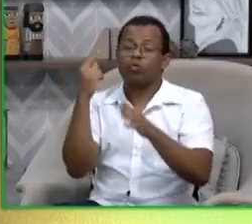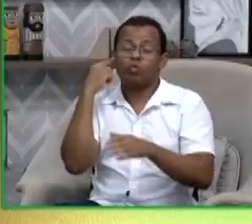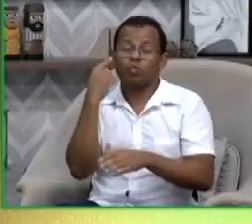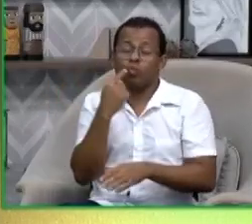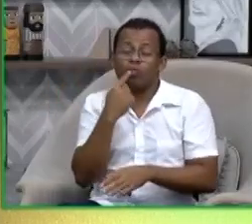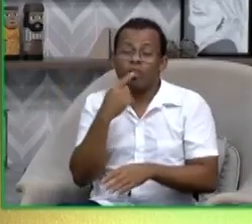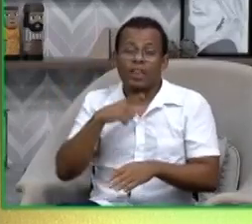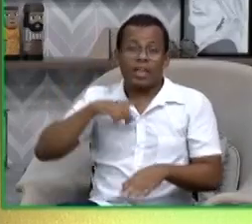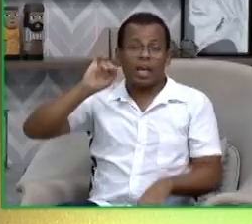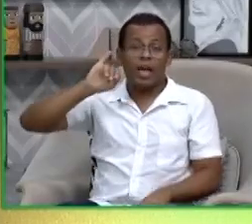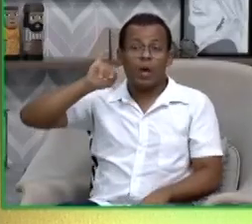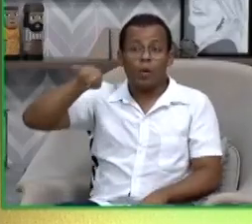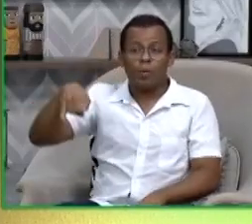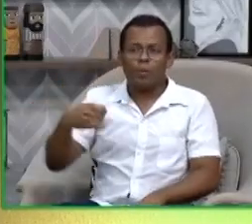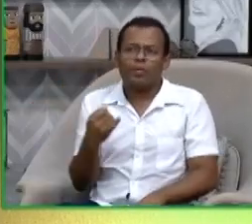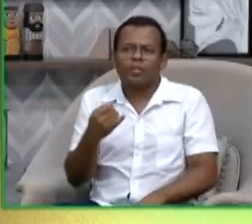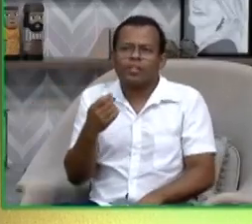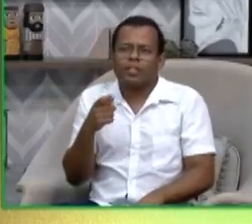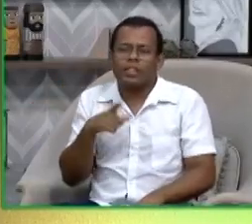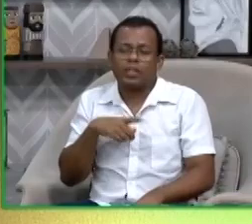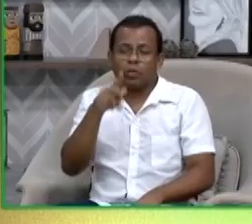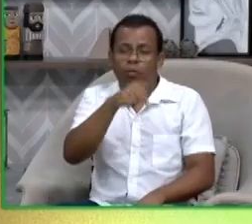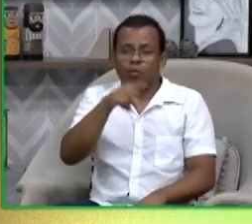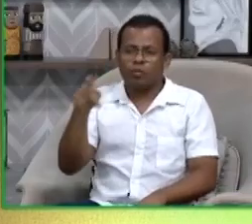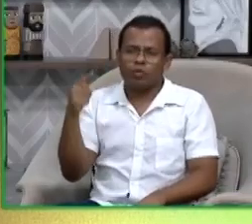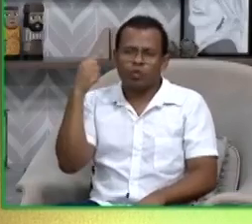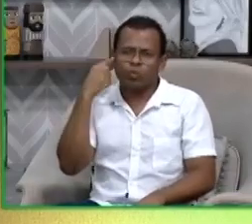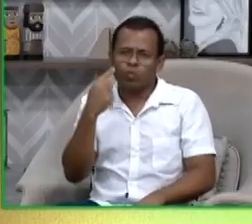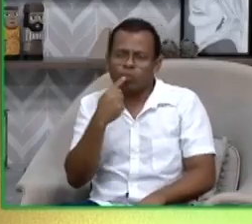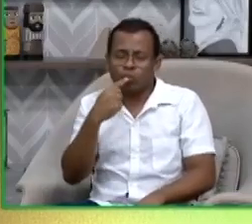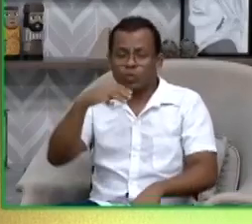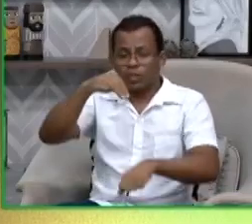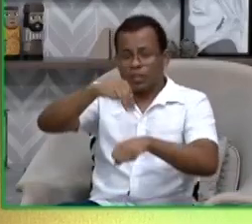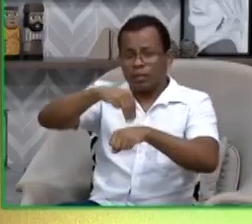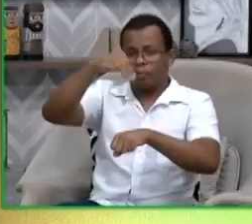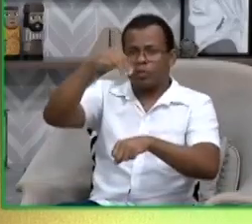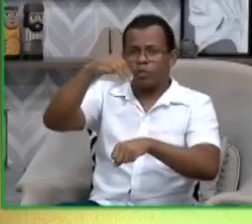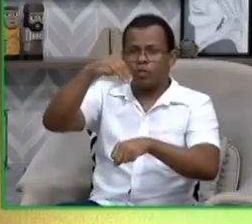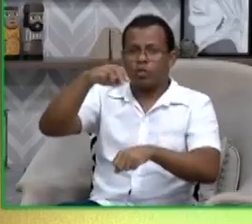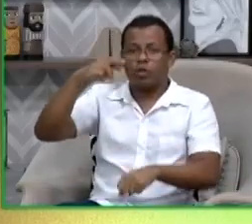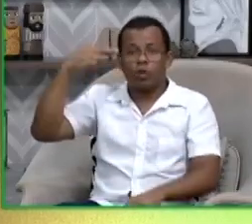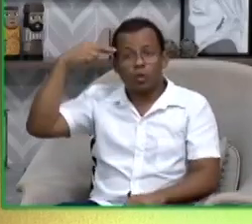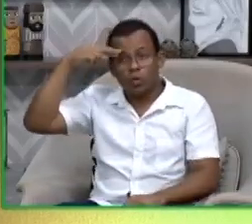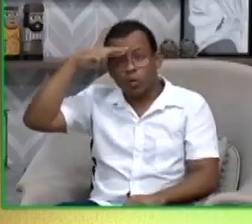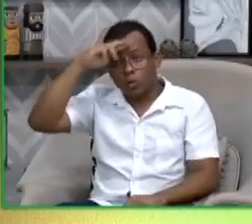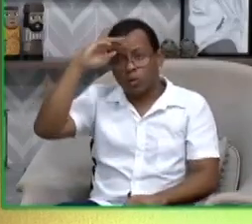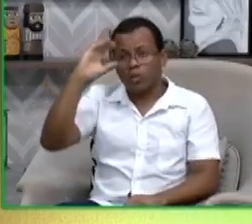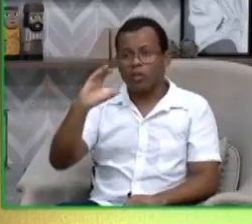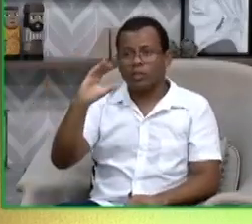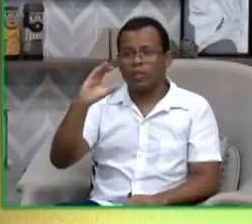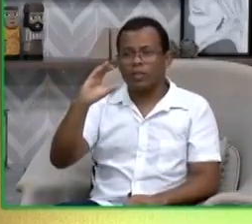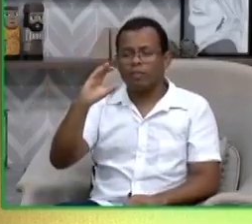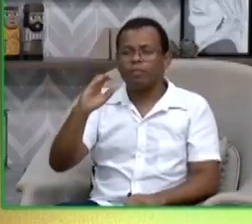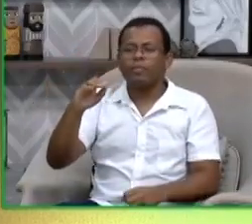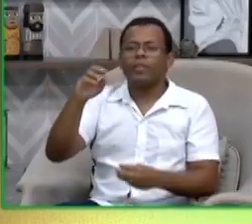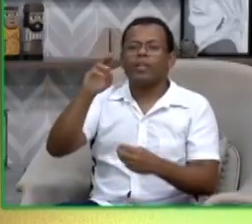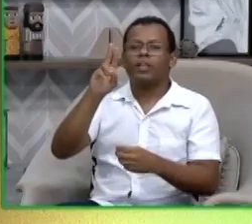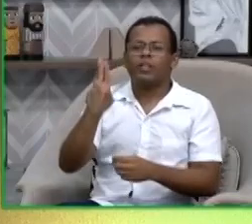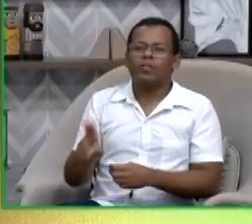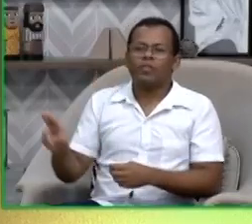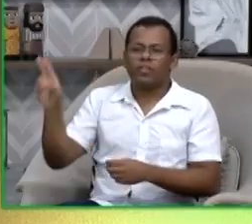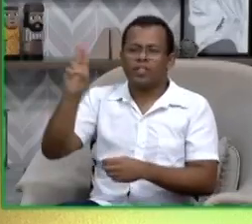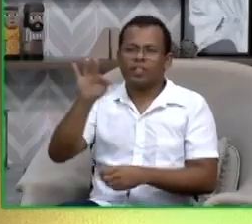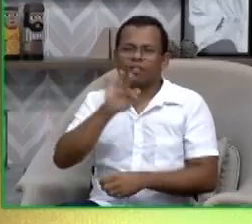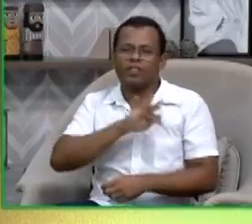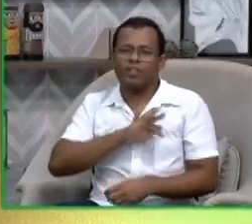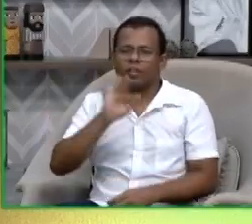a oportunidade de ter o professor surdo que vem, que é mestre, o professor Cristiano da Universidade Federal de Pernambuco. Ele